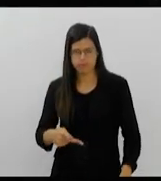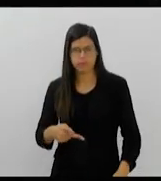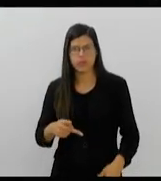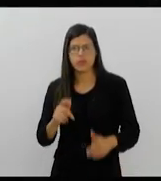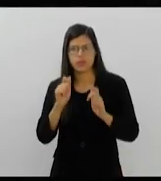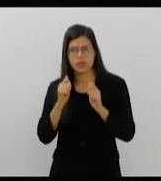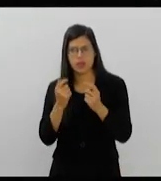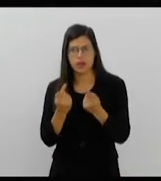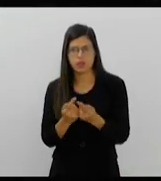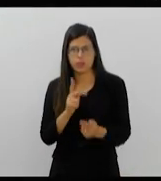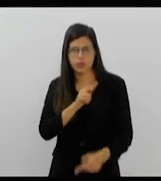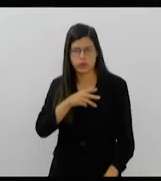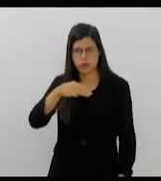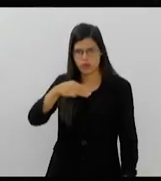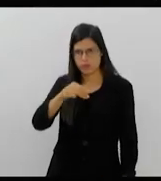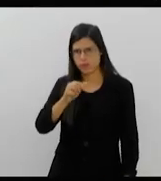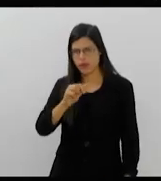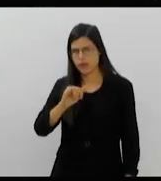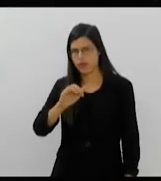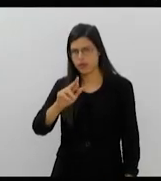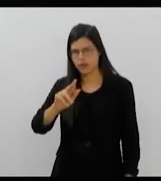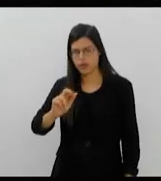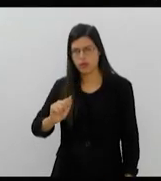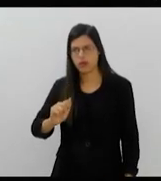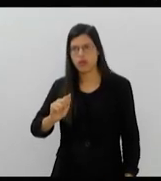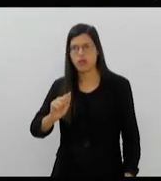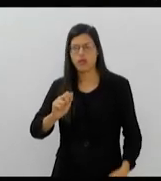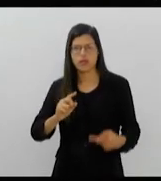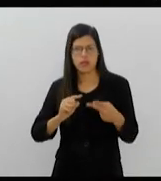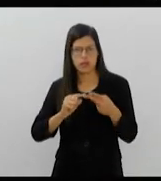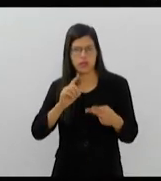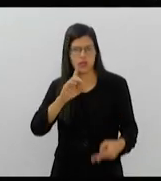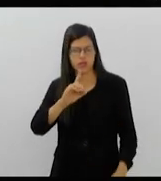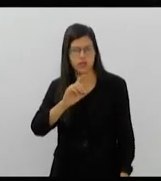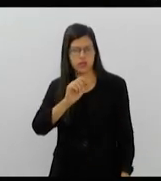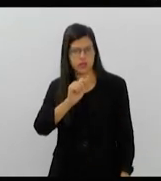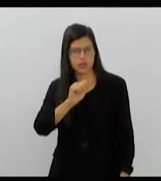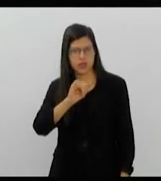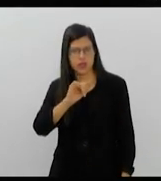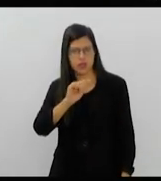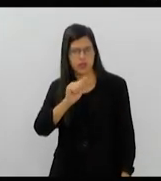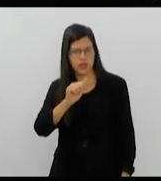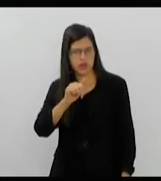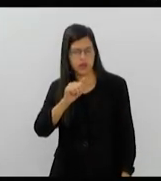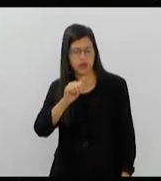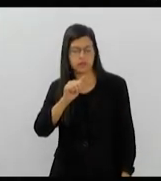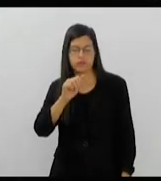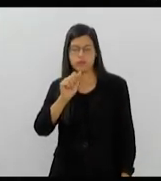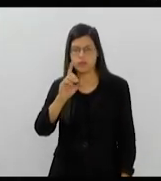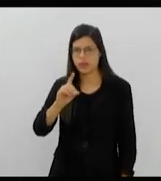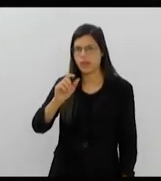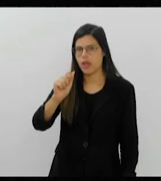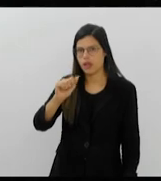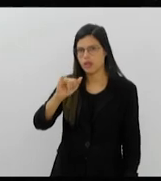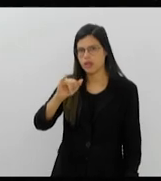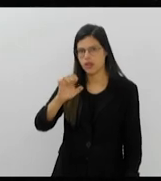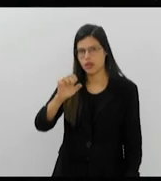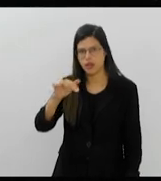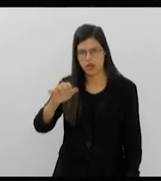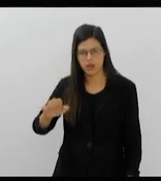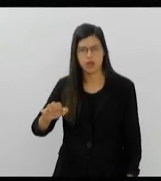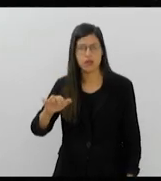Maíra Goulart e a Daiane Oliveira, que eu recomendo a leitura,